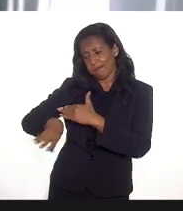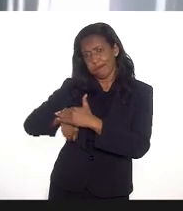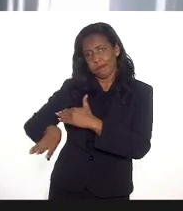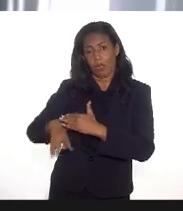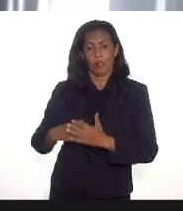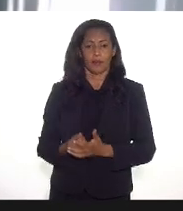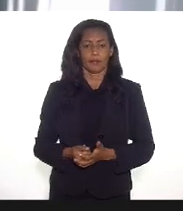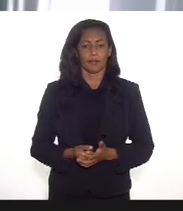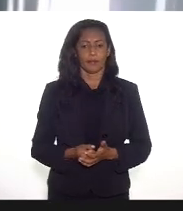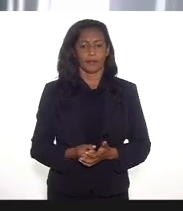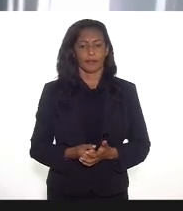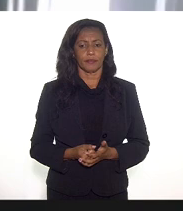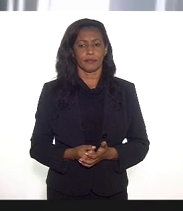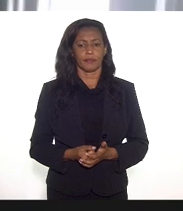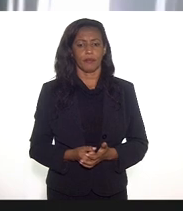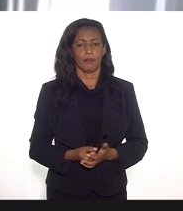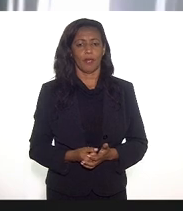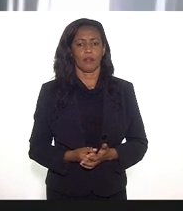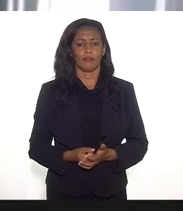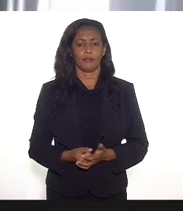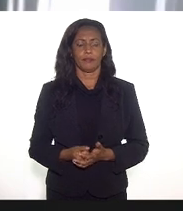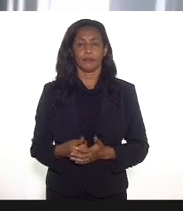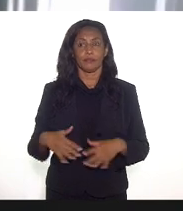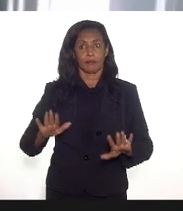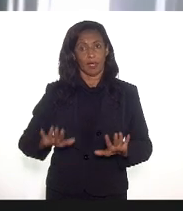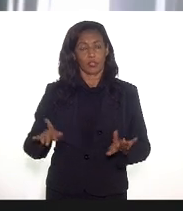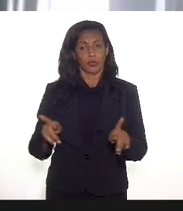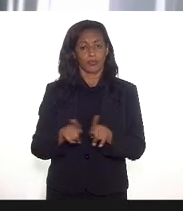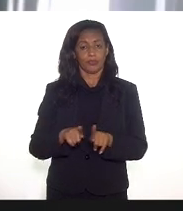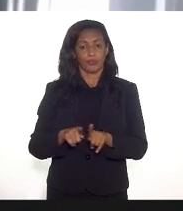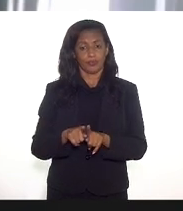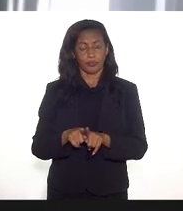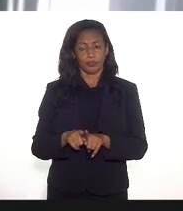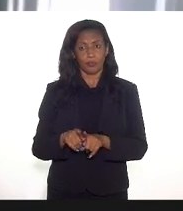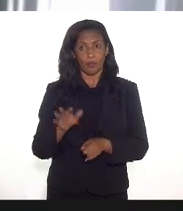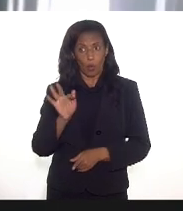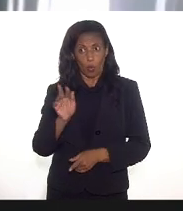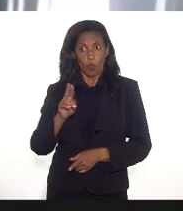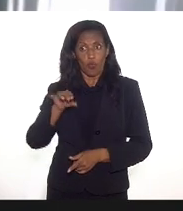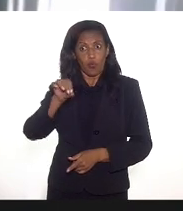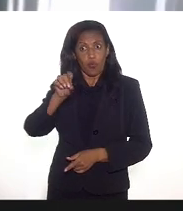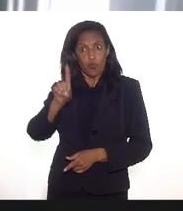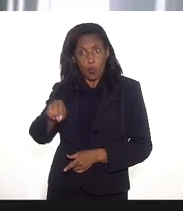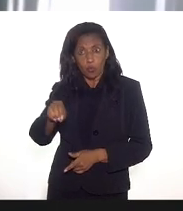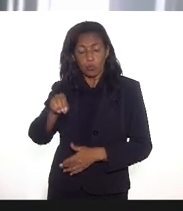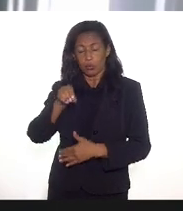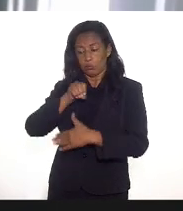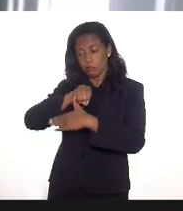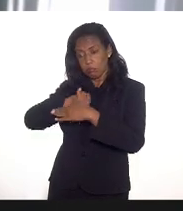meu ver, pertinentes trazidas pelo Luiz Melo, mas também como um fundo investidor